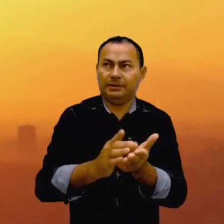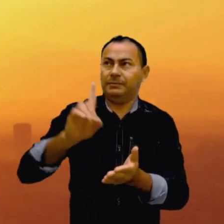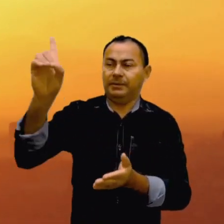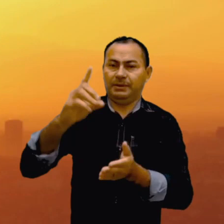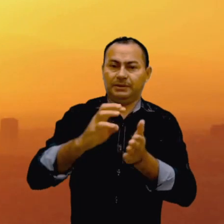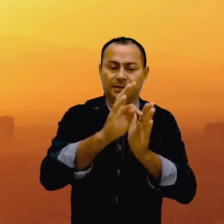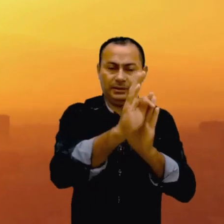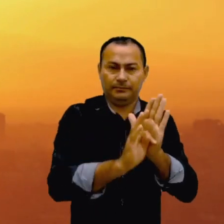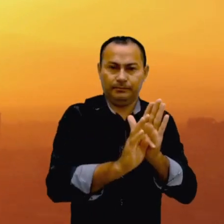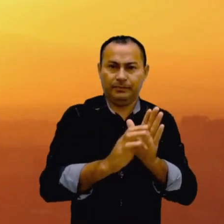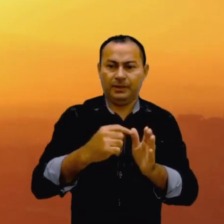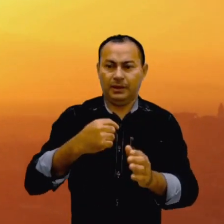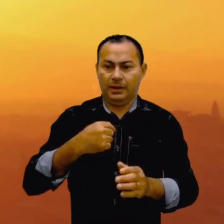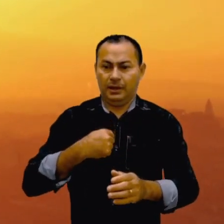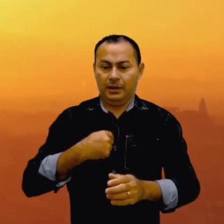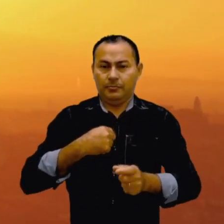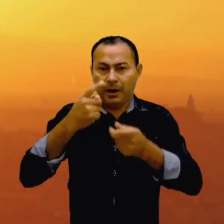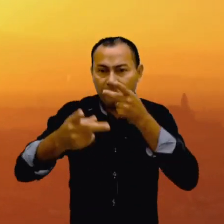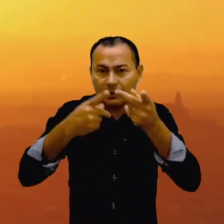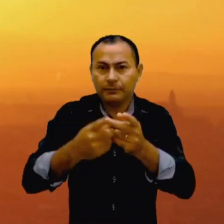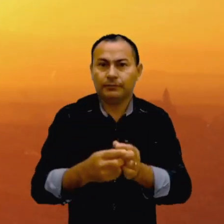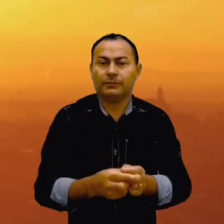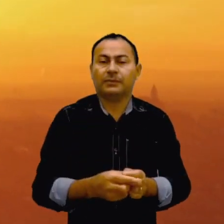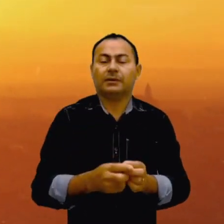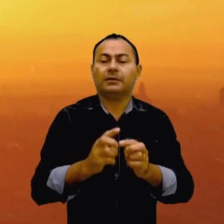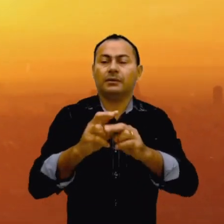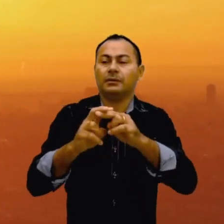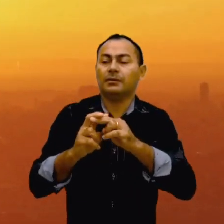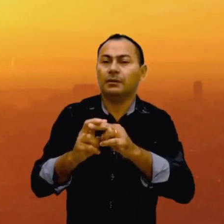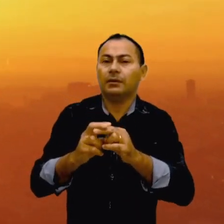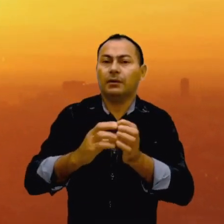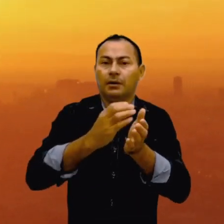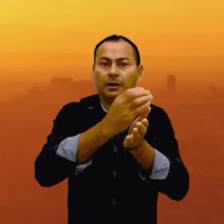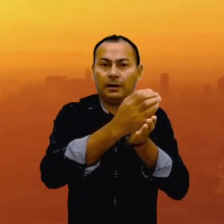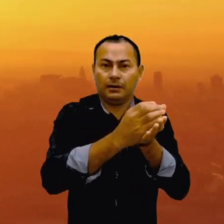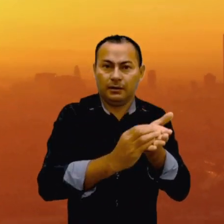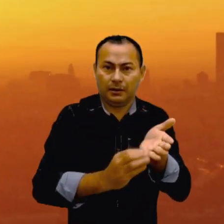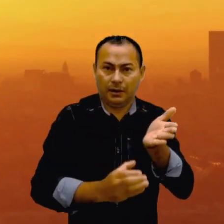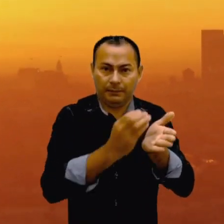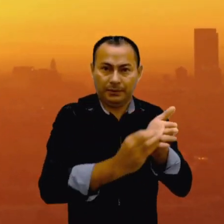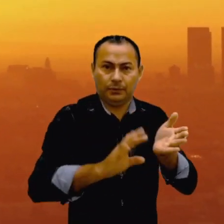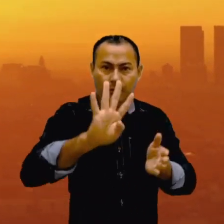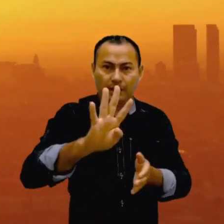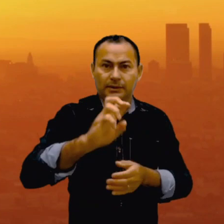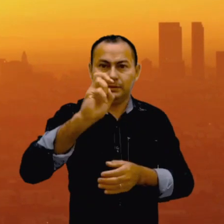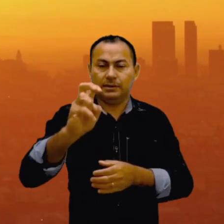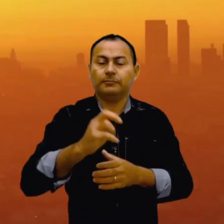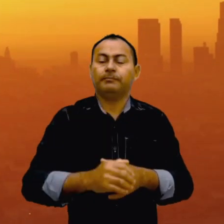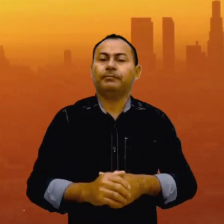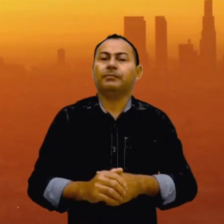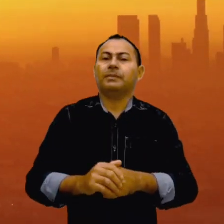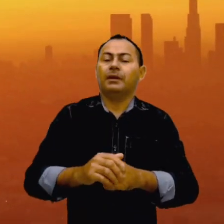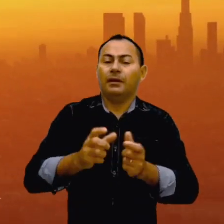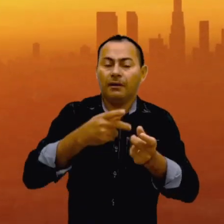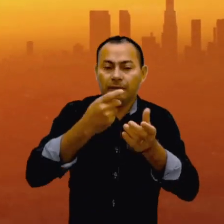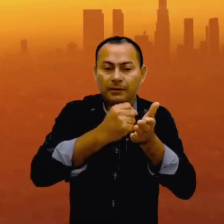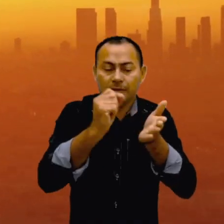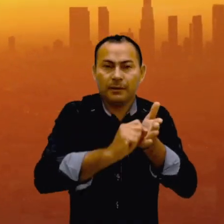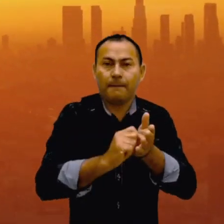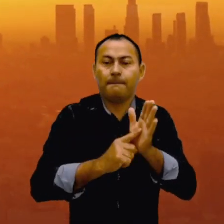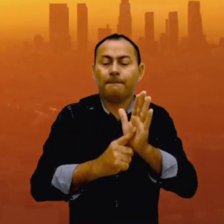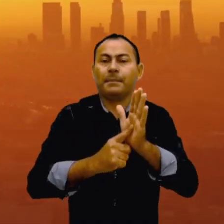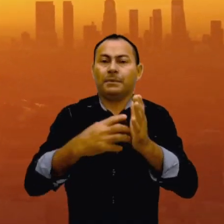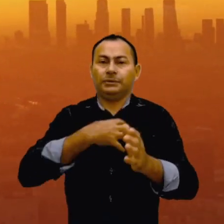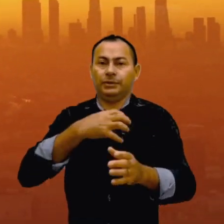bíblica. Eu que estou me referindo aqui a 2 Coríntios, capítulos 4 e 5, mas C.S.